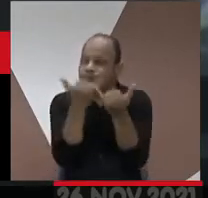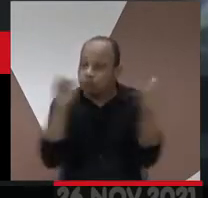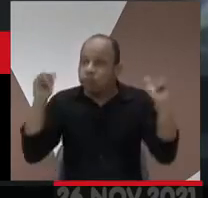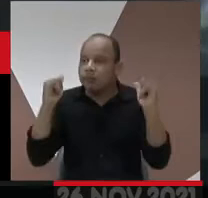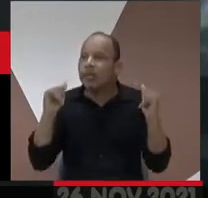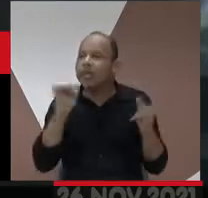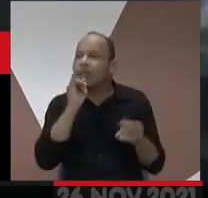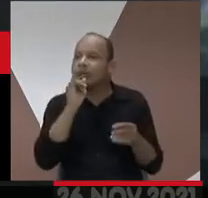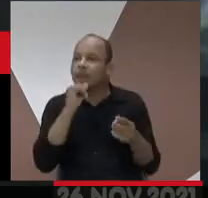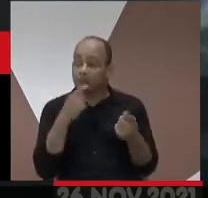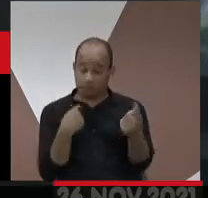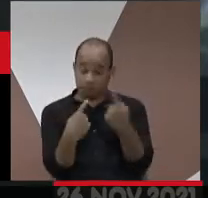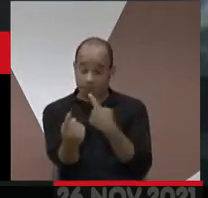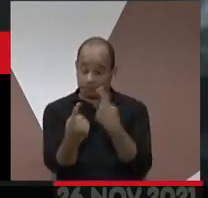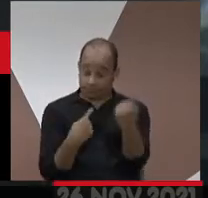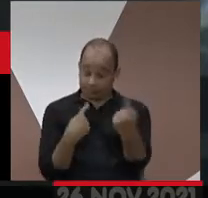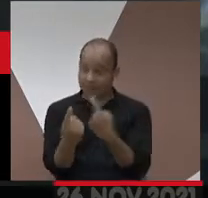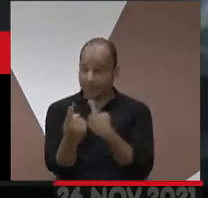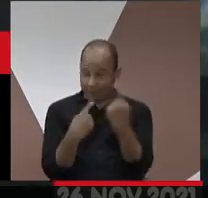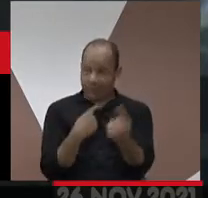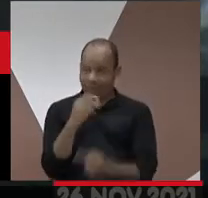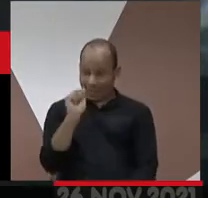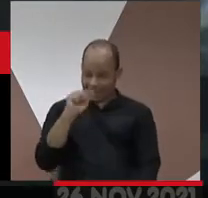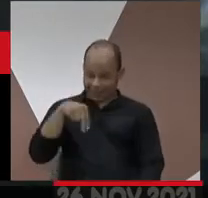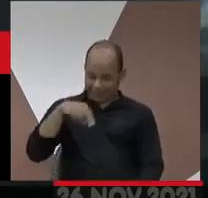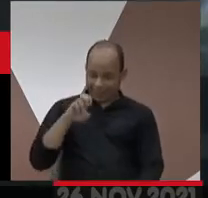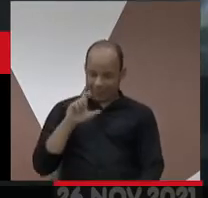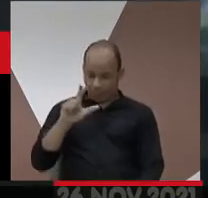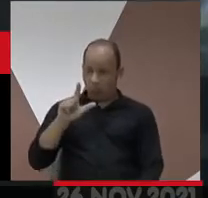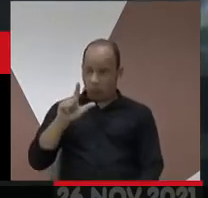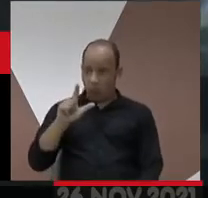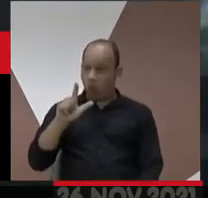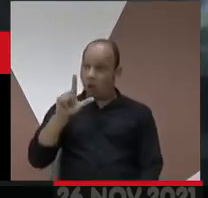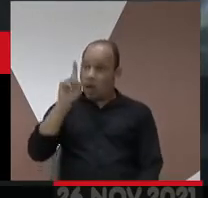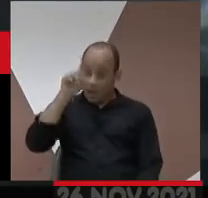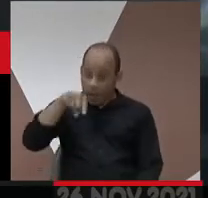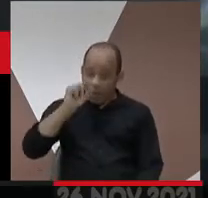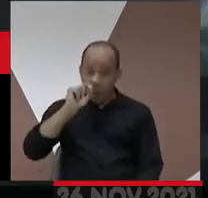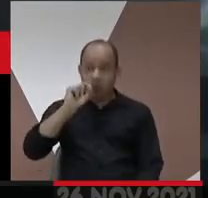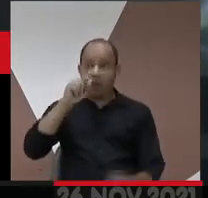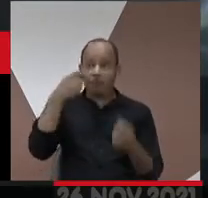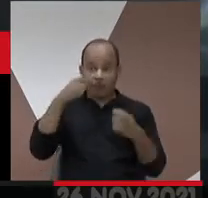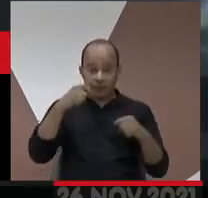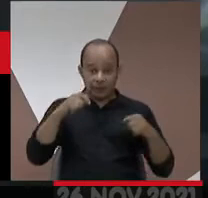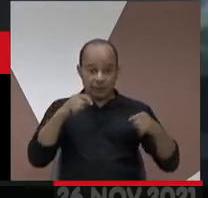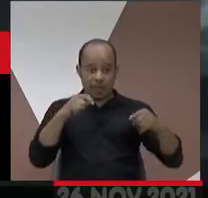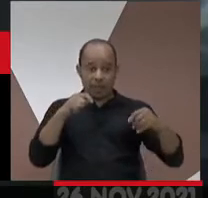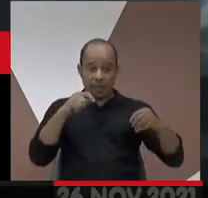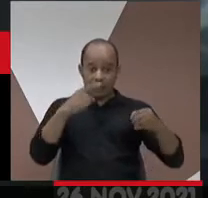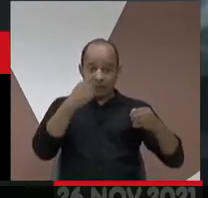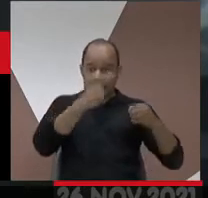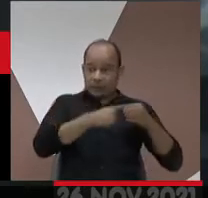anel tem que capturar. Não se chama de rodanel, esse é um infranel, tem que capturar